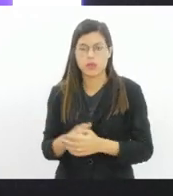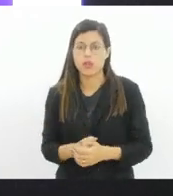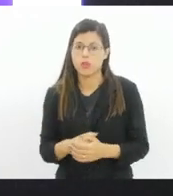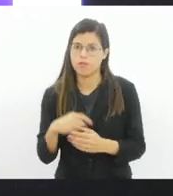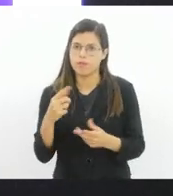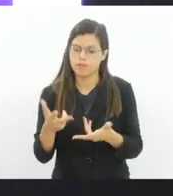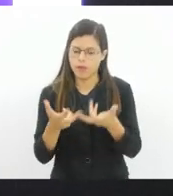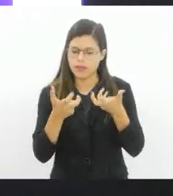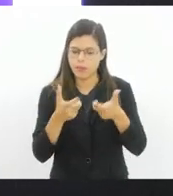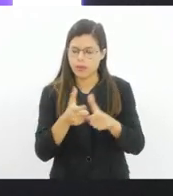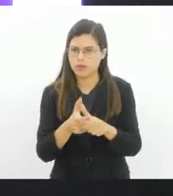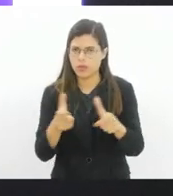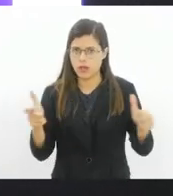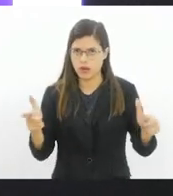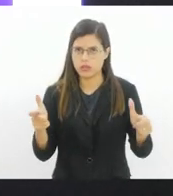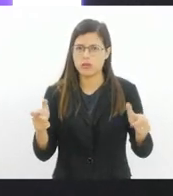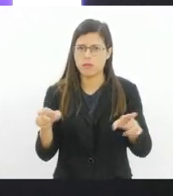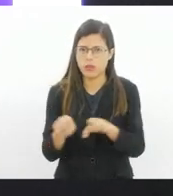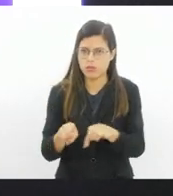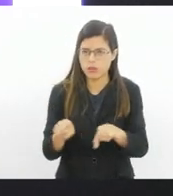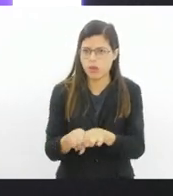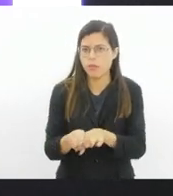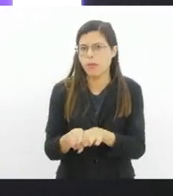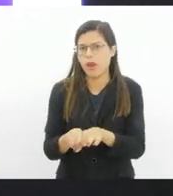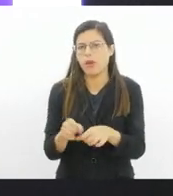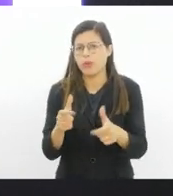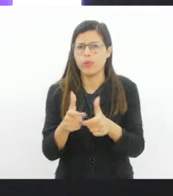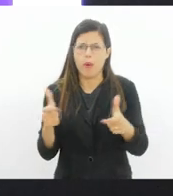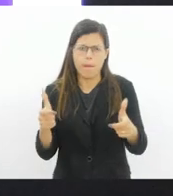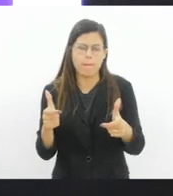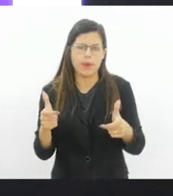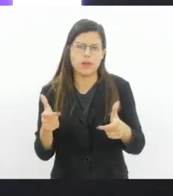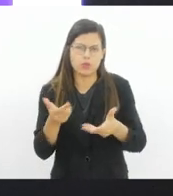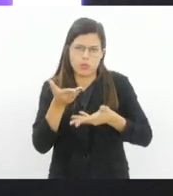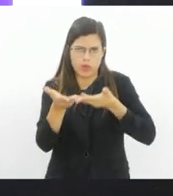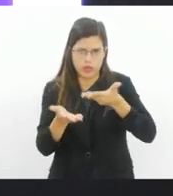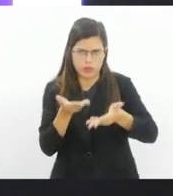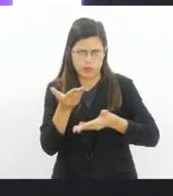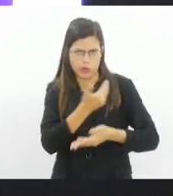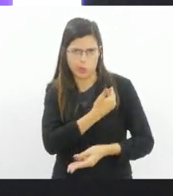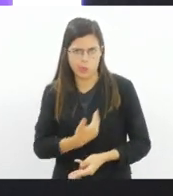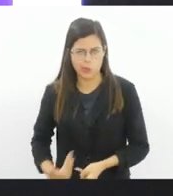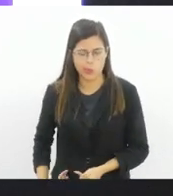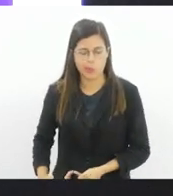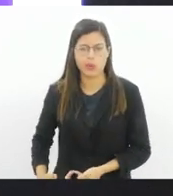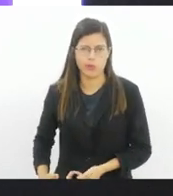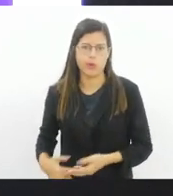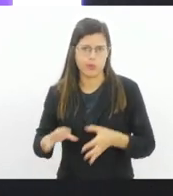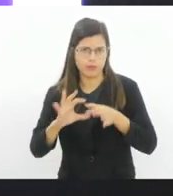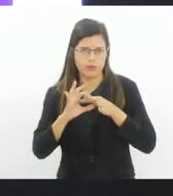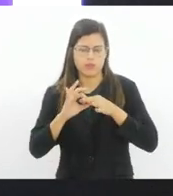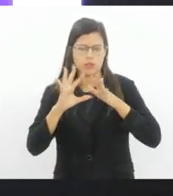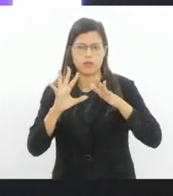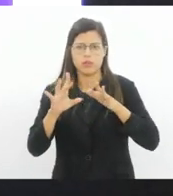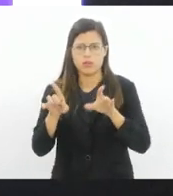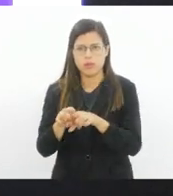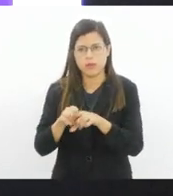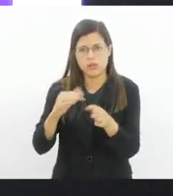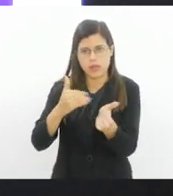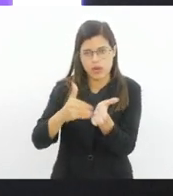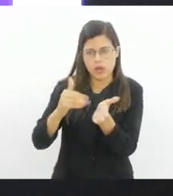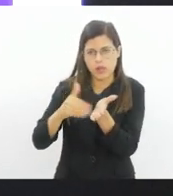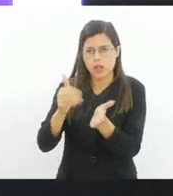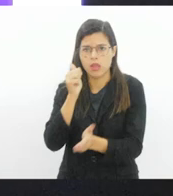do próprio aparelhamento, né, dos serviços públicos que estão disponíveis, como a própria Secretaria da Mulher